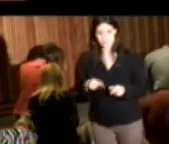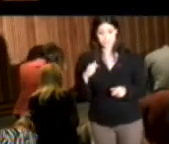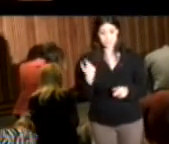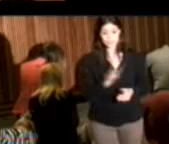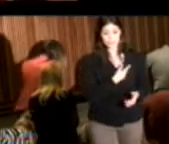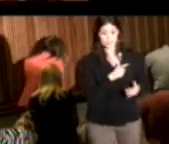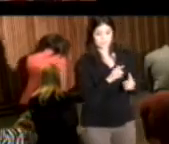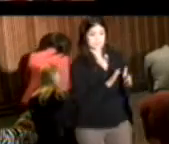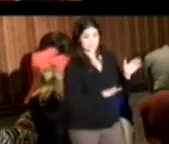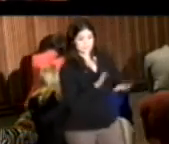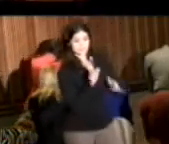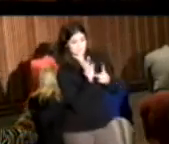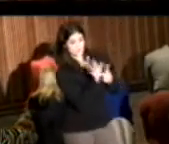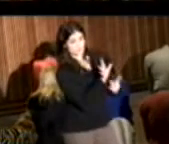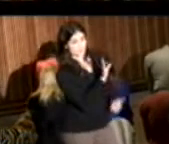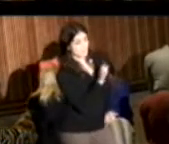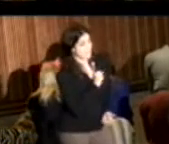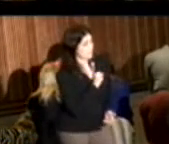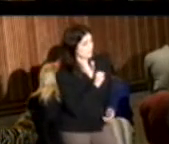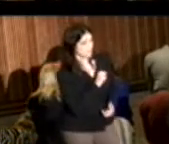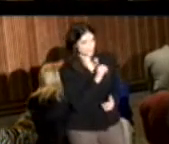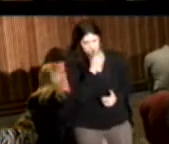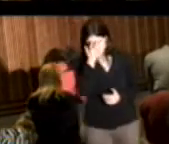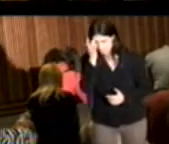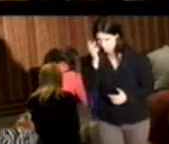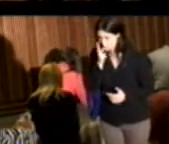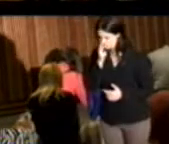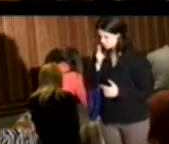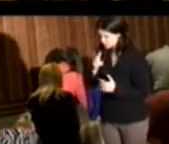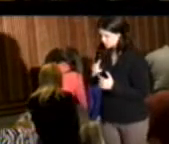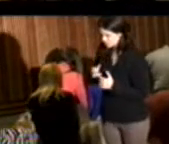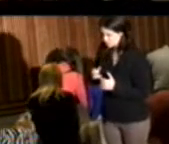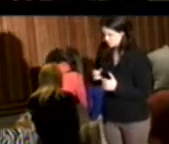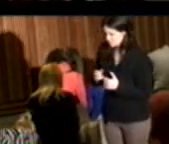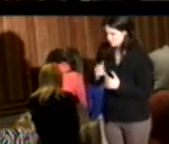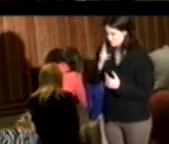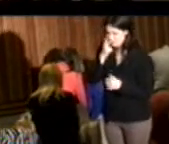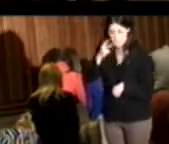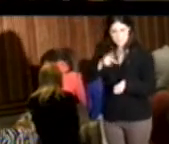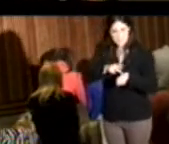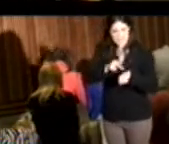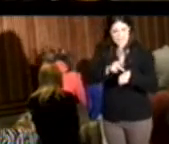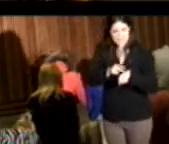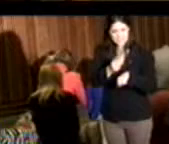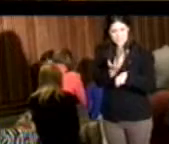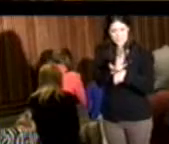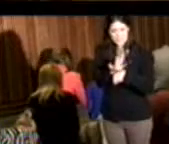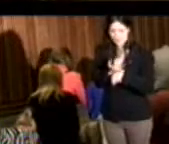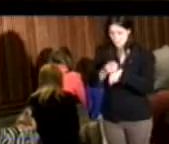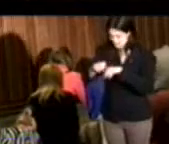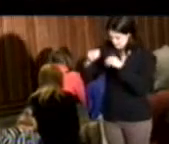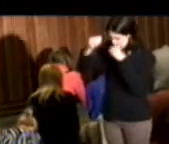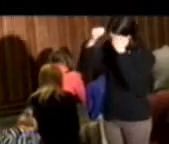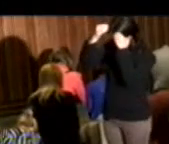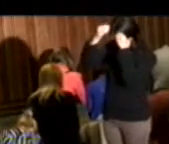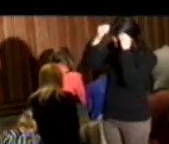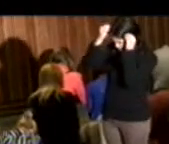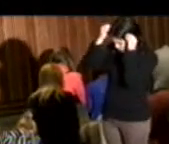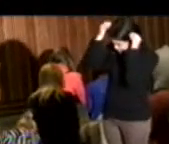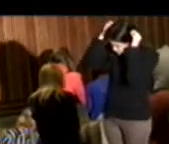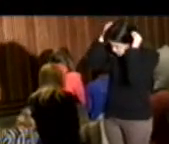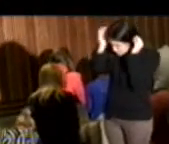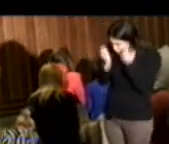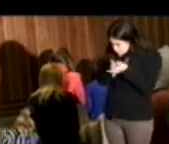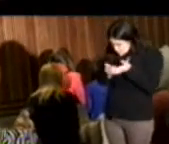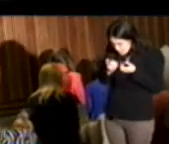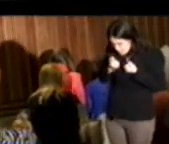pode amar. E é isso que vai acontecer. O Senhor vai mudar, o Senhor vai fazer coisas que eu não consigo explicar, mas que